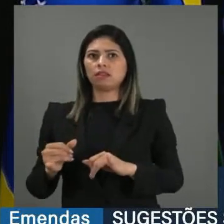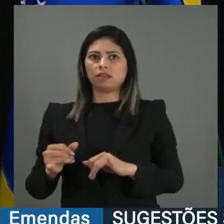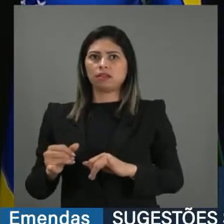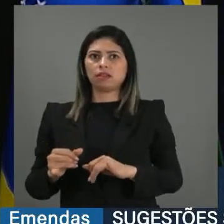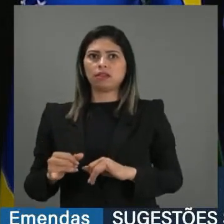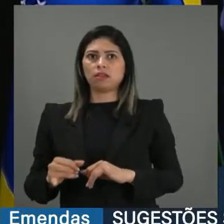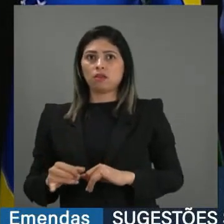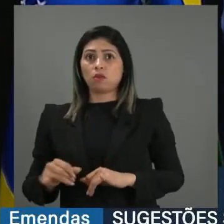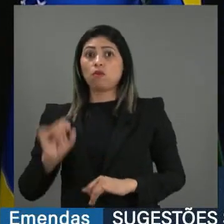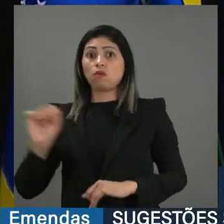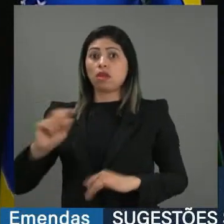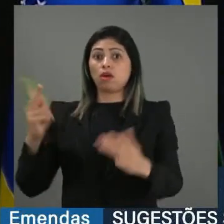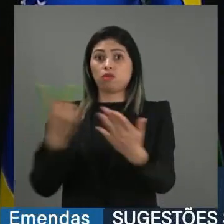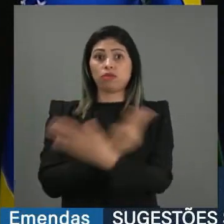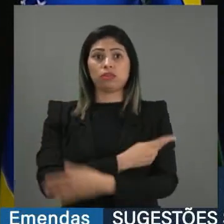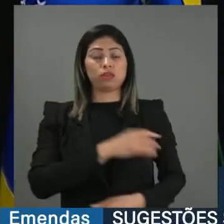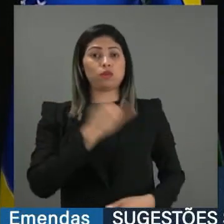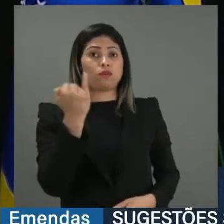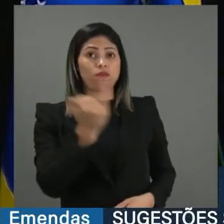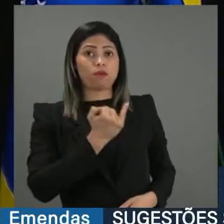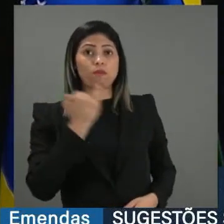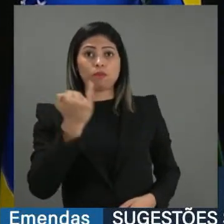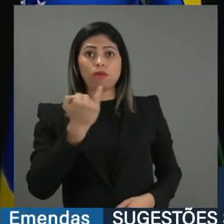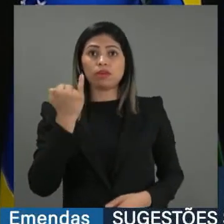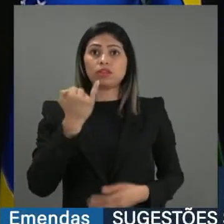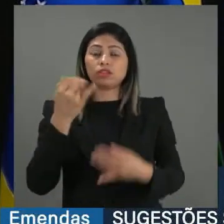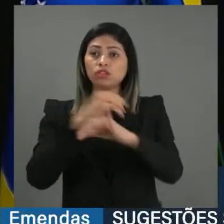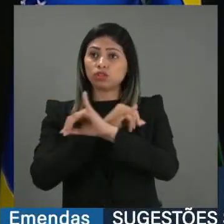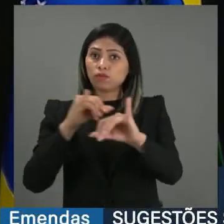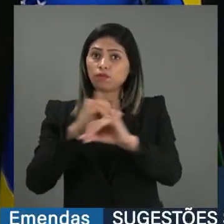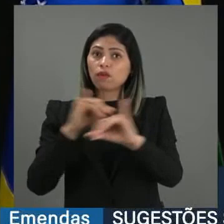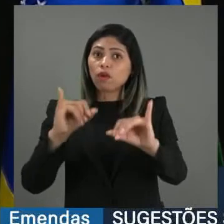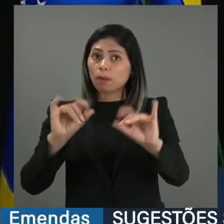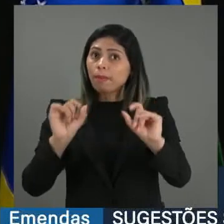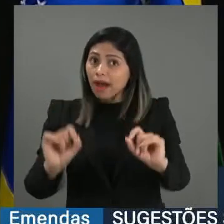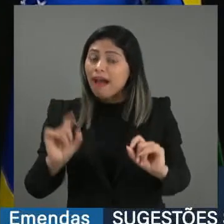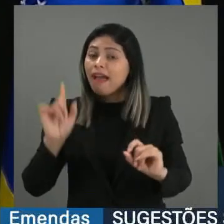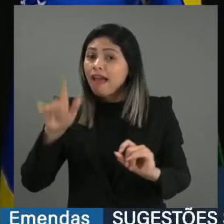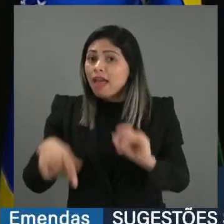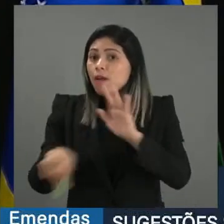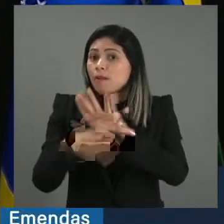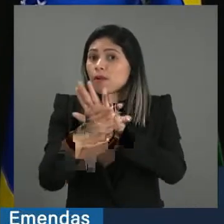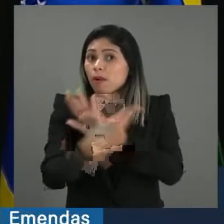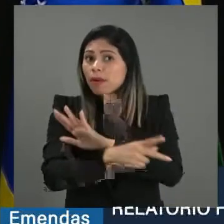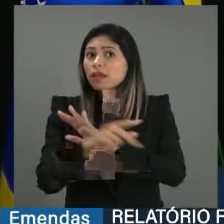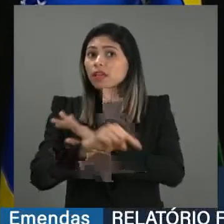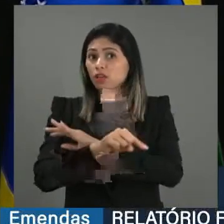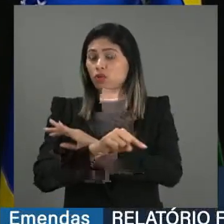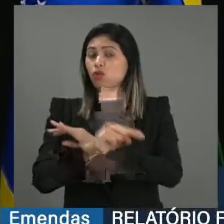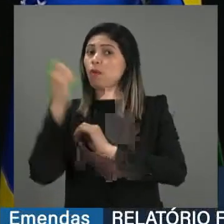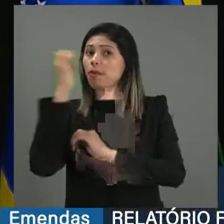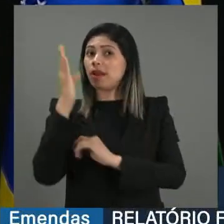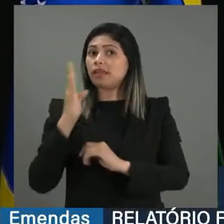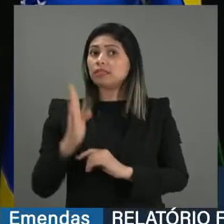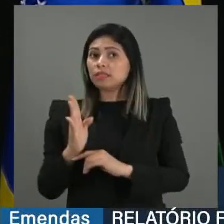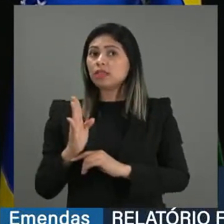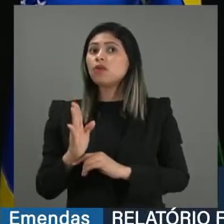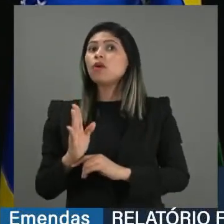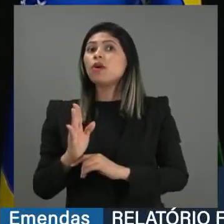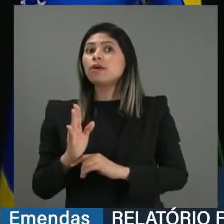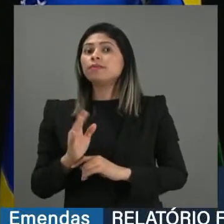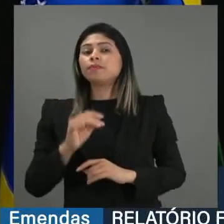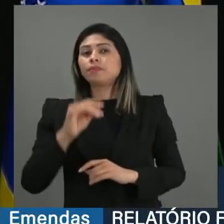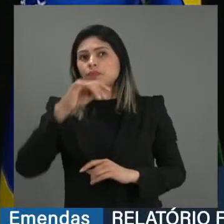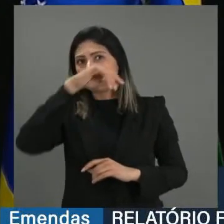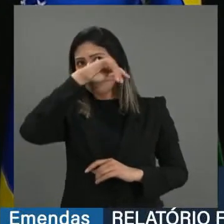o importantíssimo trabalho do jornalismo investigativo brasileiro será marginalizado